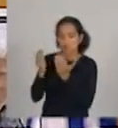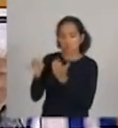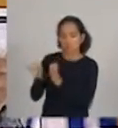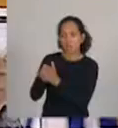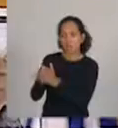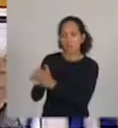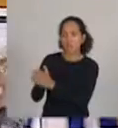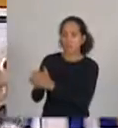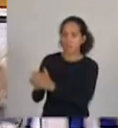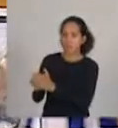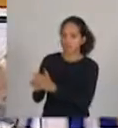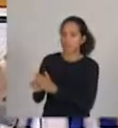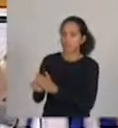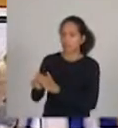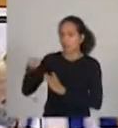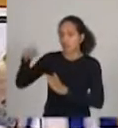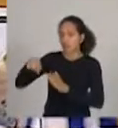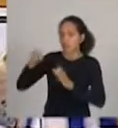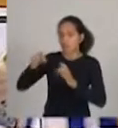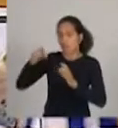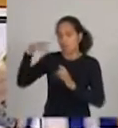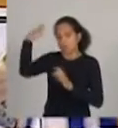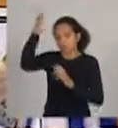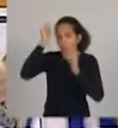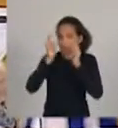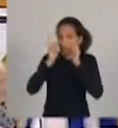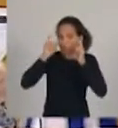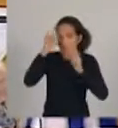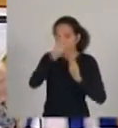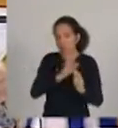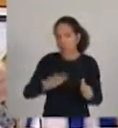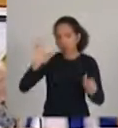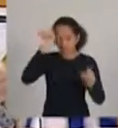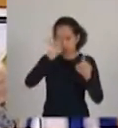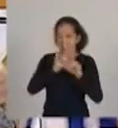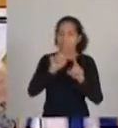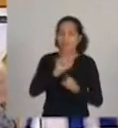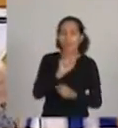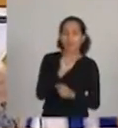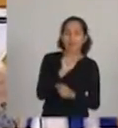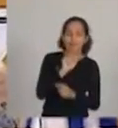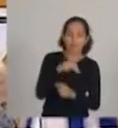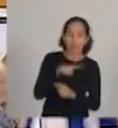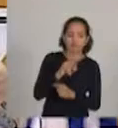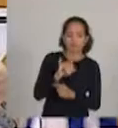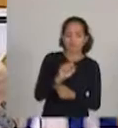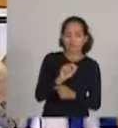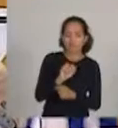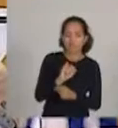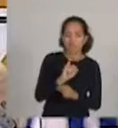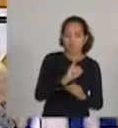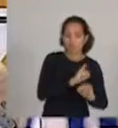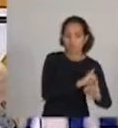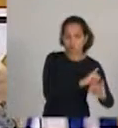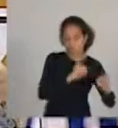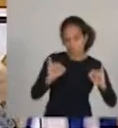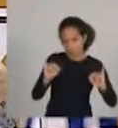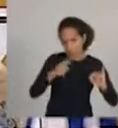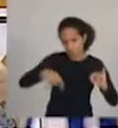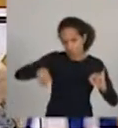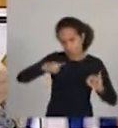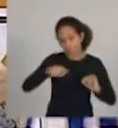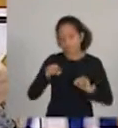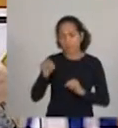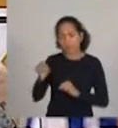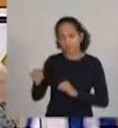esse alerta ele ouve ao Espírito Santo, ao Brasil e ao Espírito Santo, que é a Anvisa que nos informou. Ele foi,